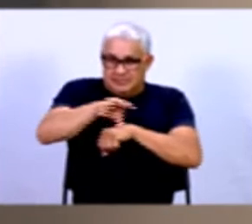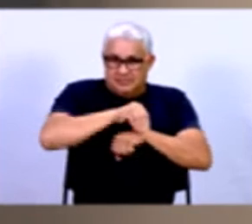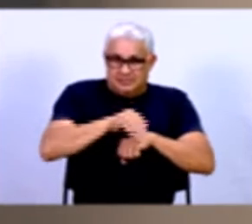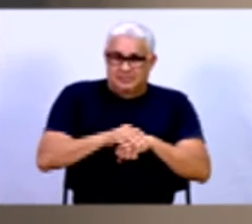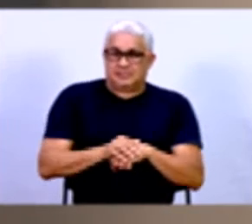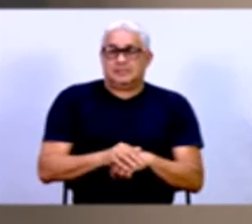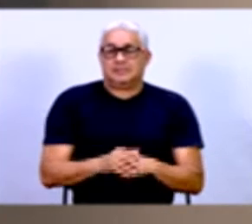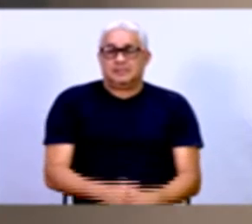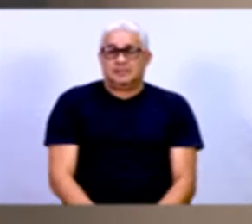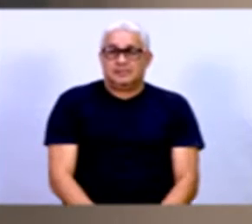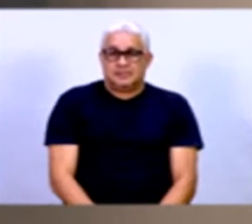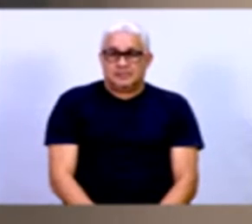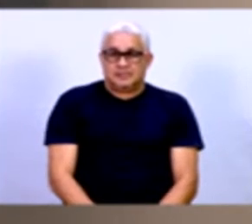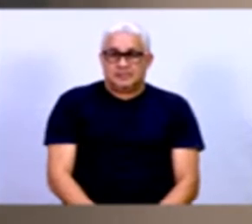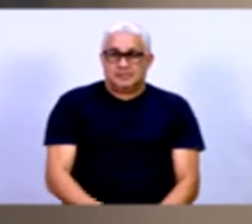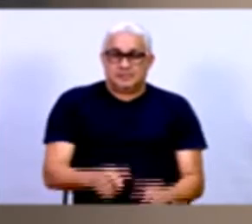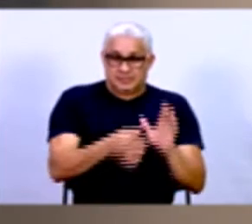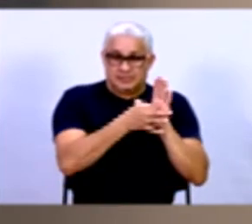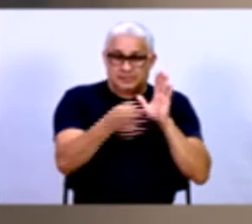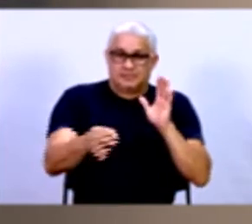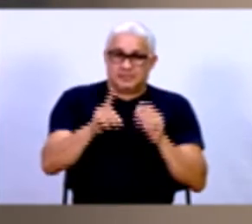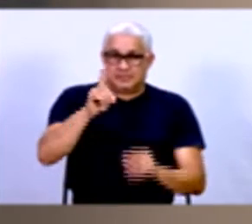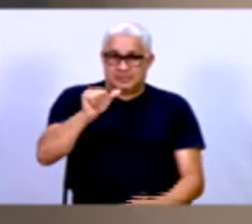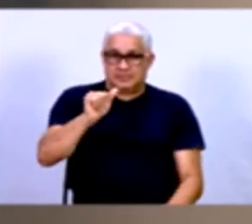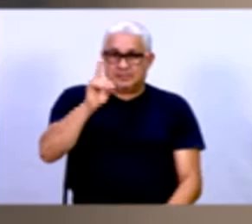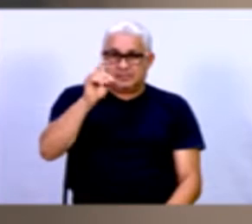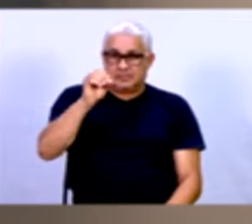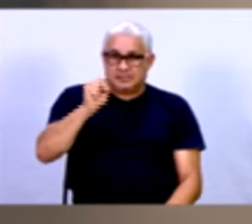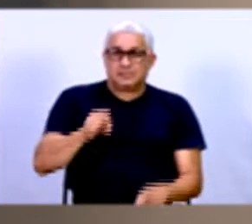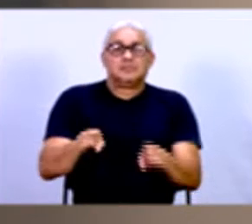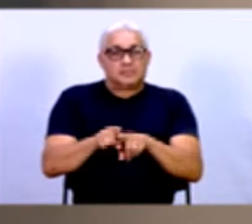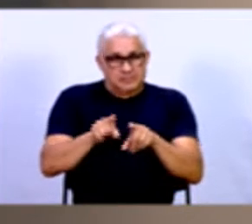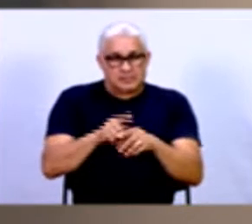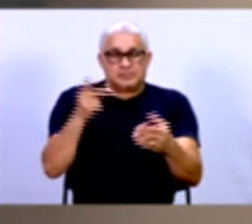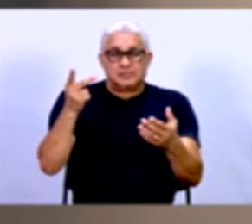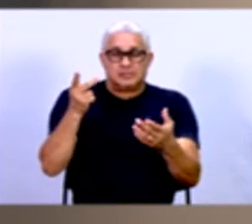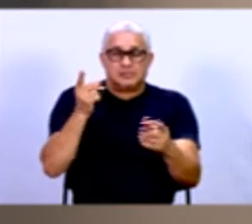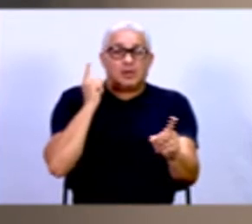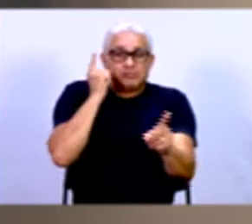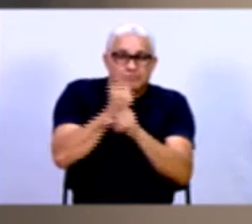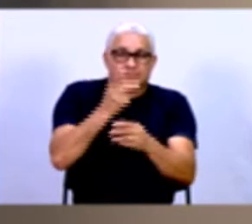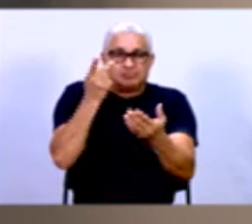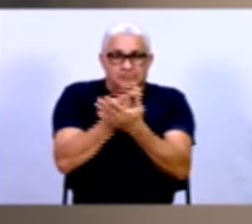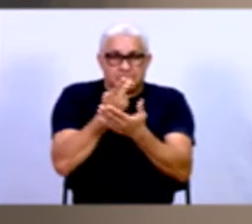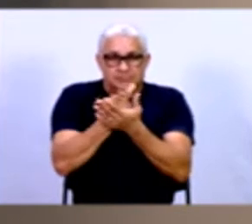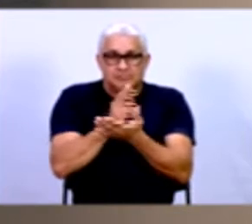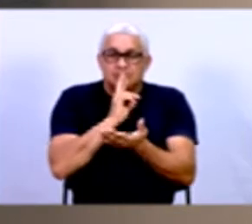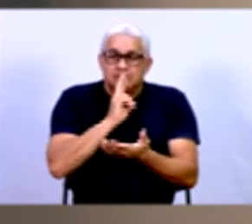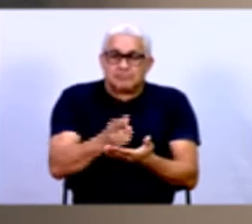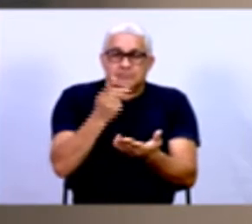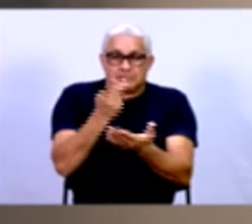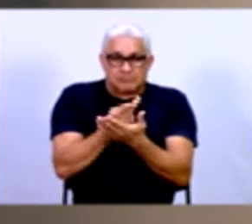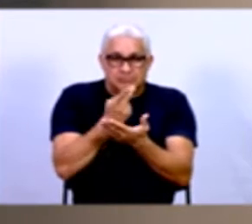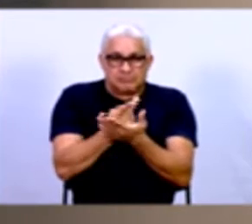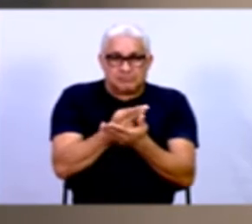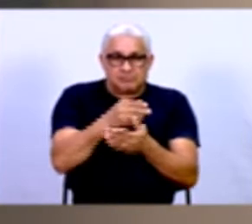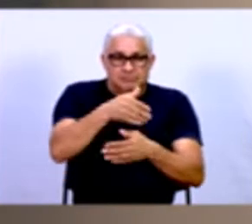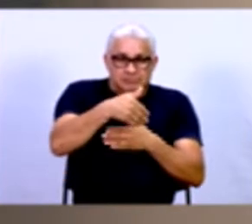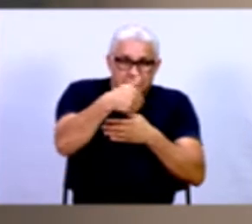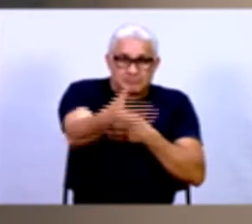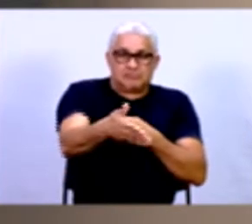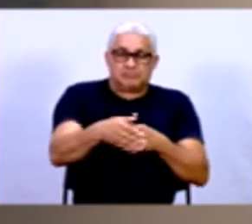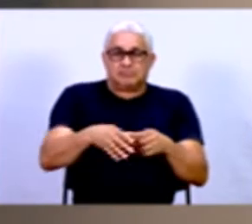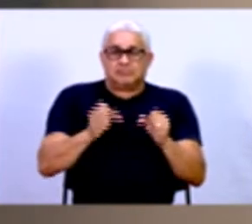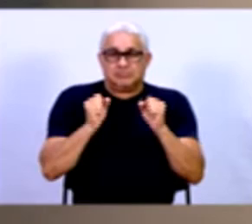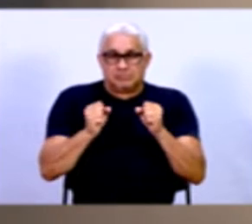dentro dessa crítica de dados, a gente também encontra muitos erros externos. Por exemplo, os erros de respostas. Pode ser que você coloque assim...